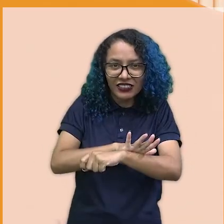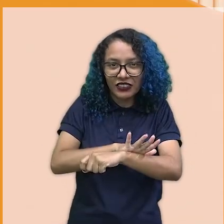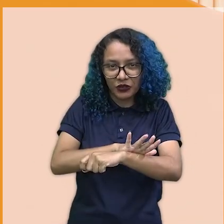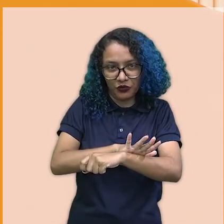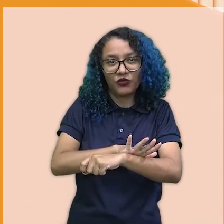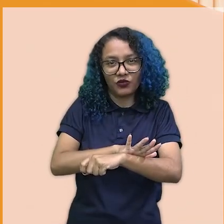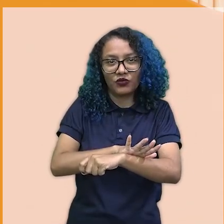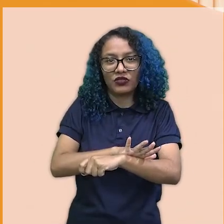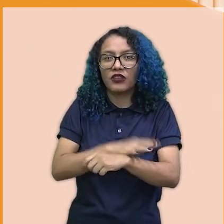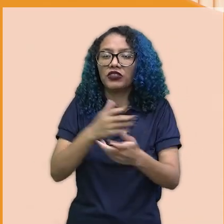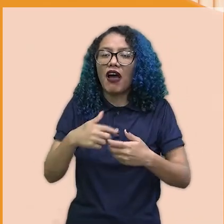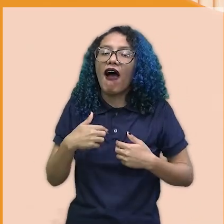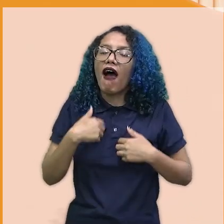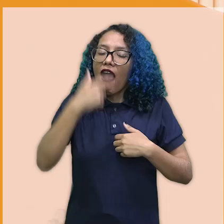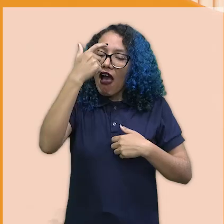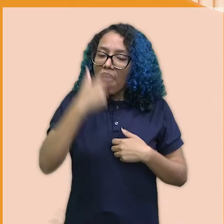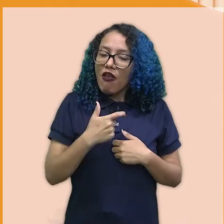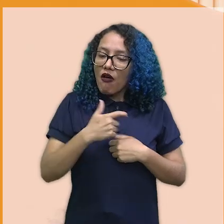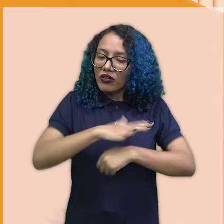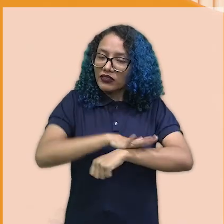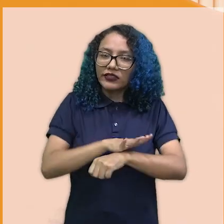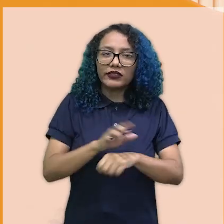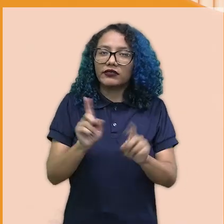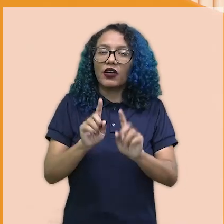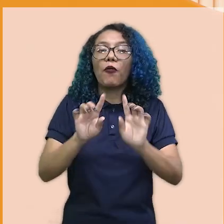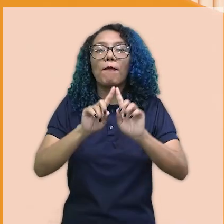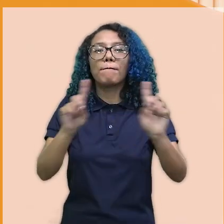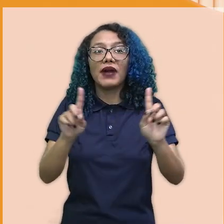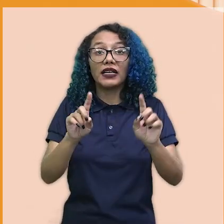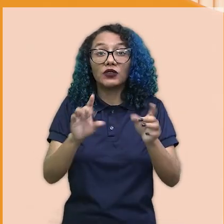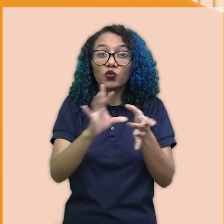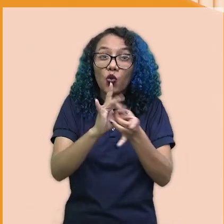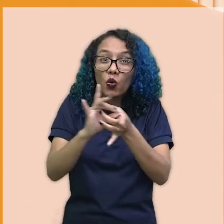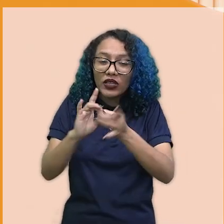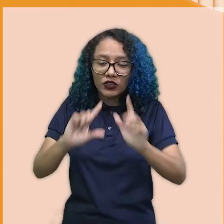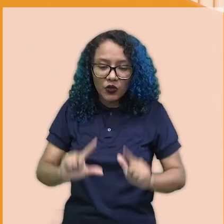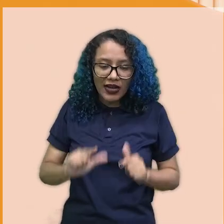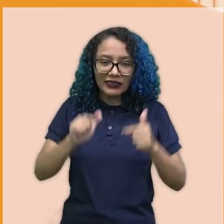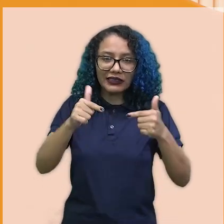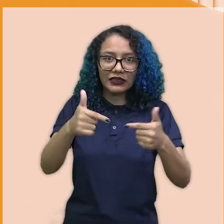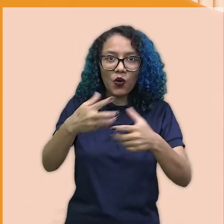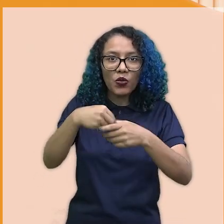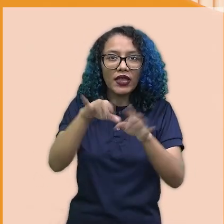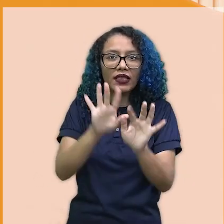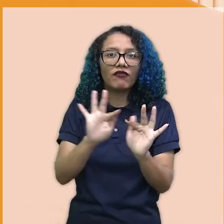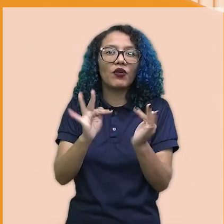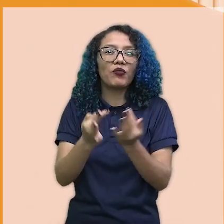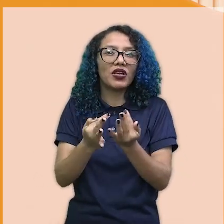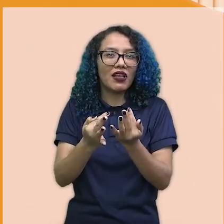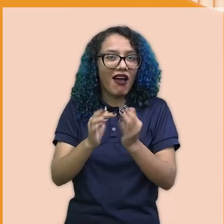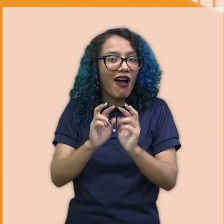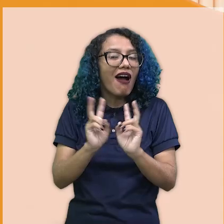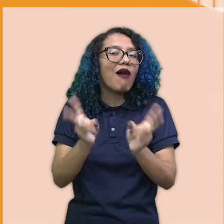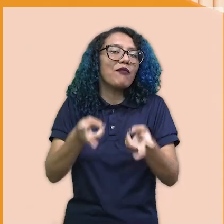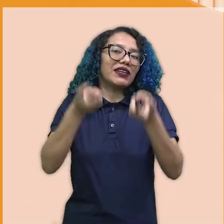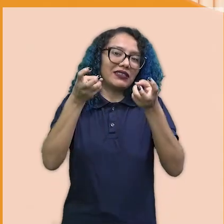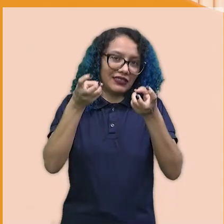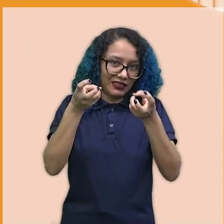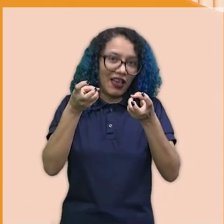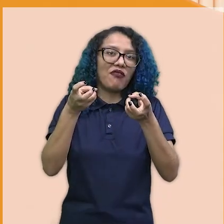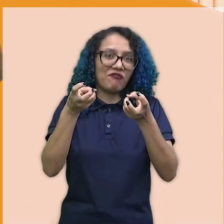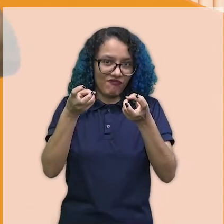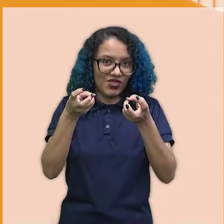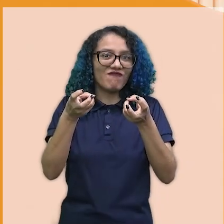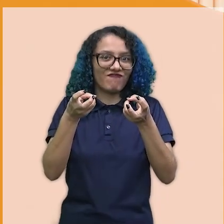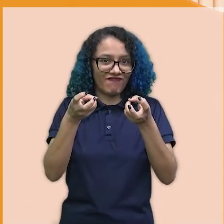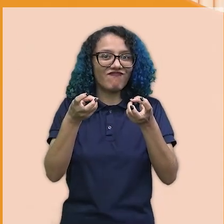sou racista, mas quando acontece um fato, um fenômeno, né, no meio da família, aí aparece, né, o